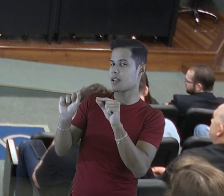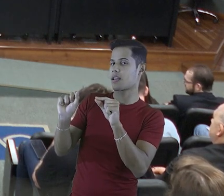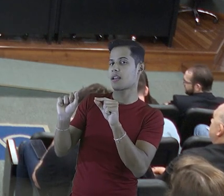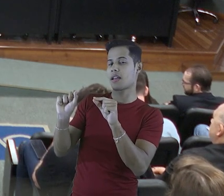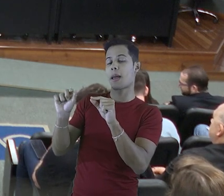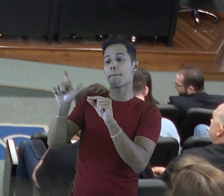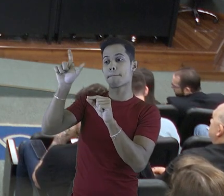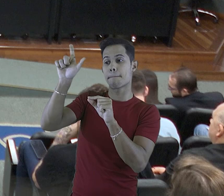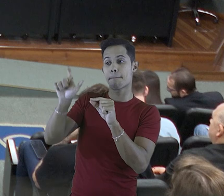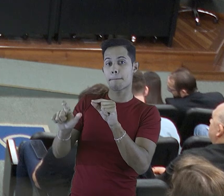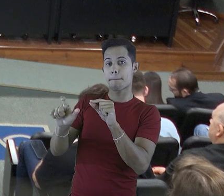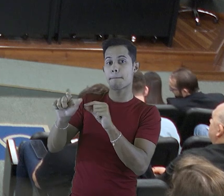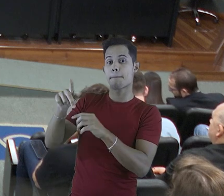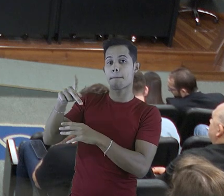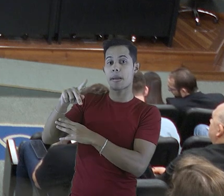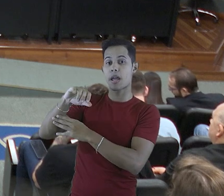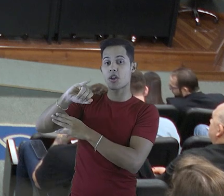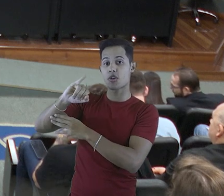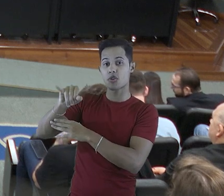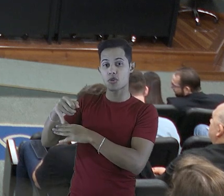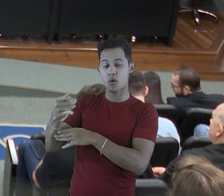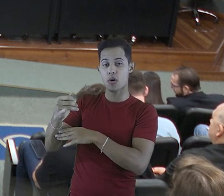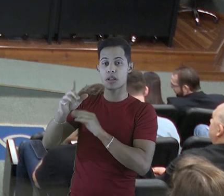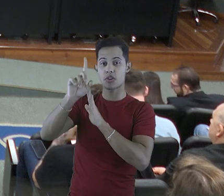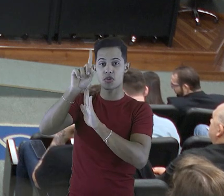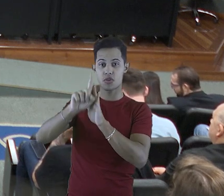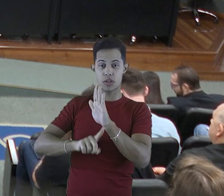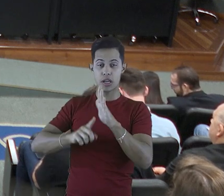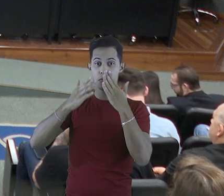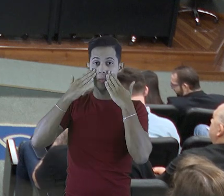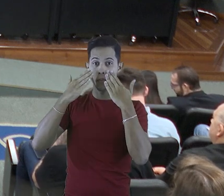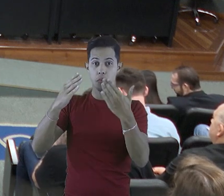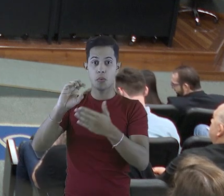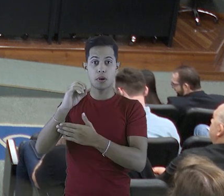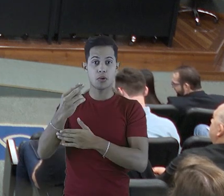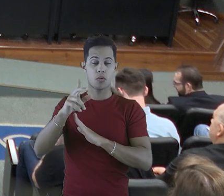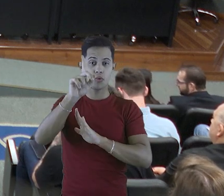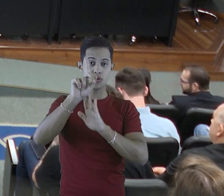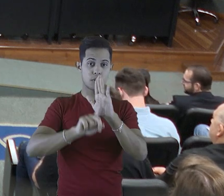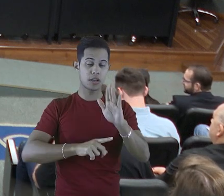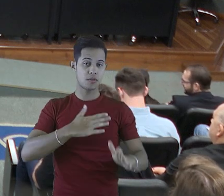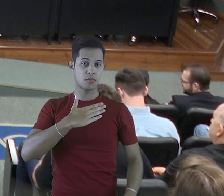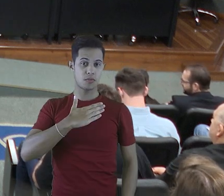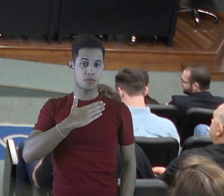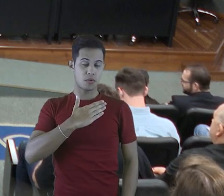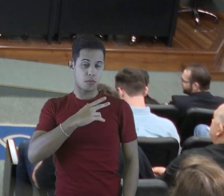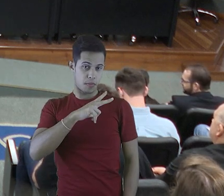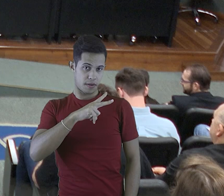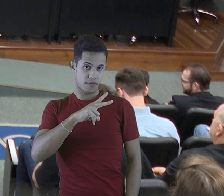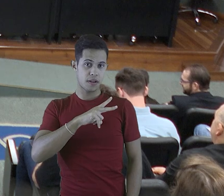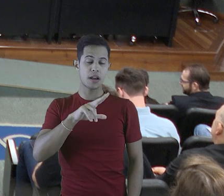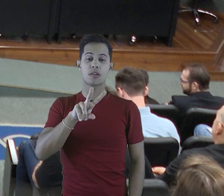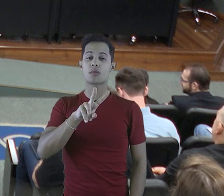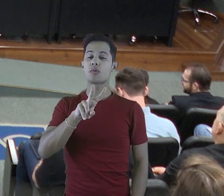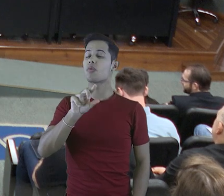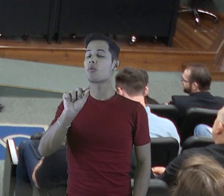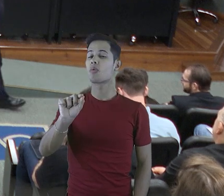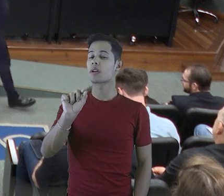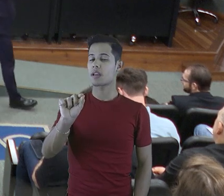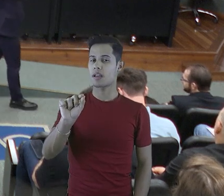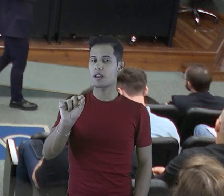entenderem, o operador, no caso de pessoa jurídica de direito público ou de direito privado,